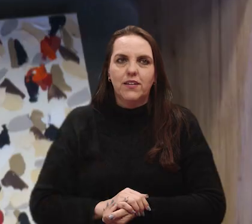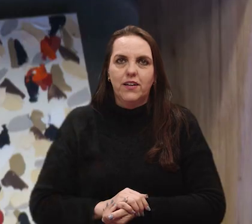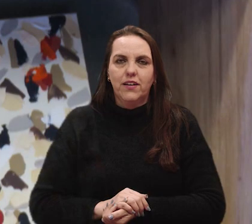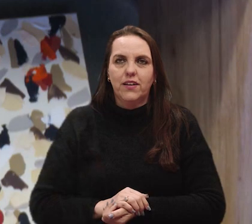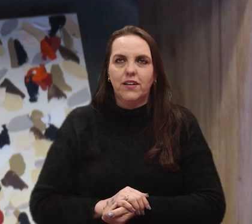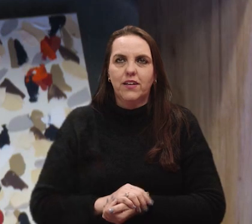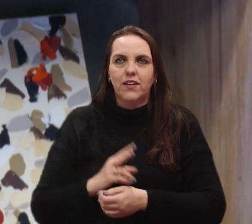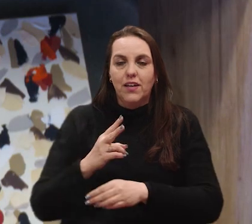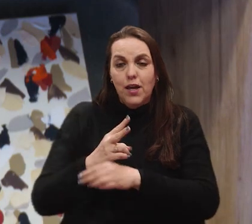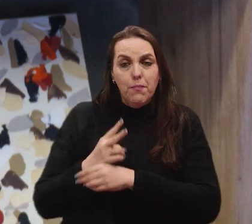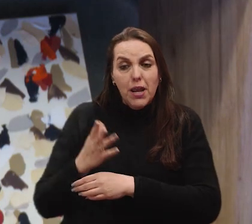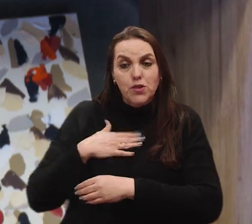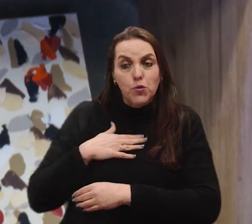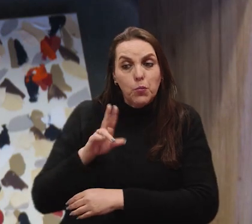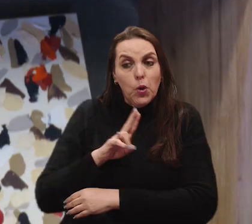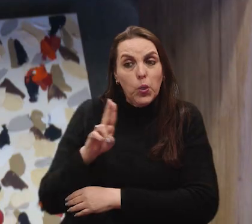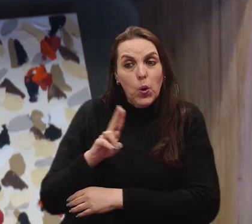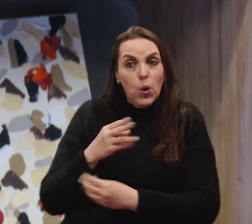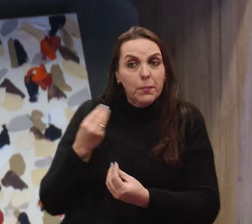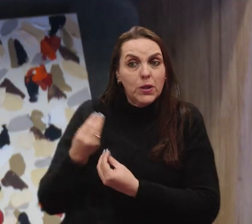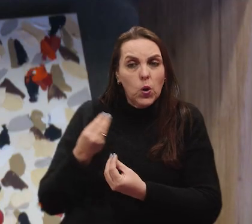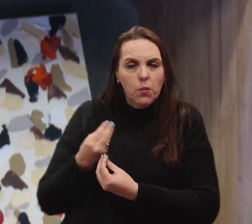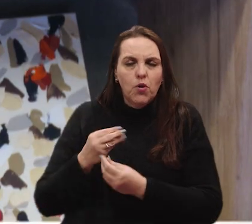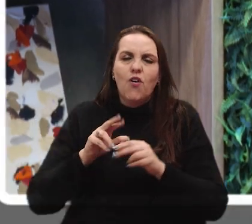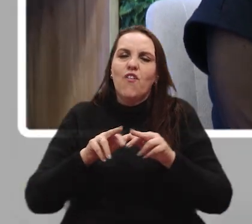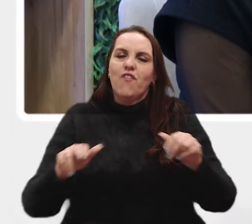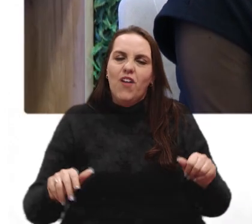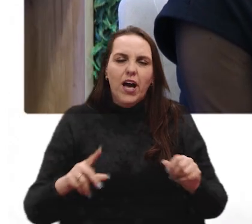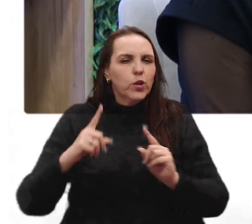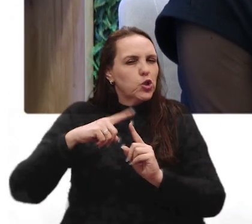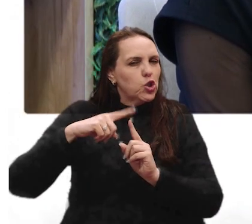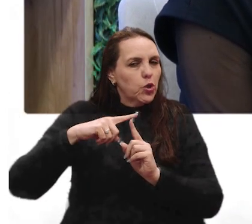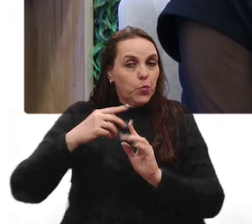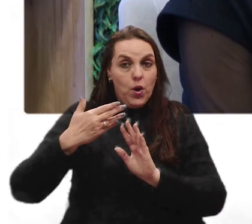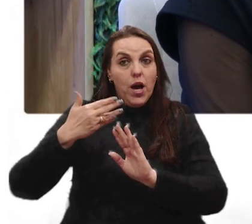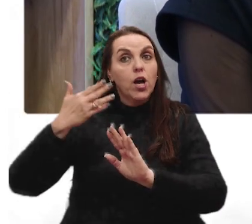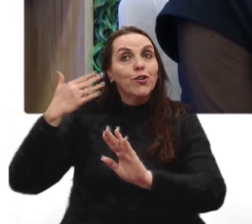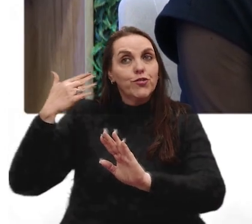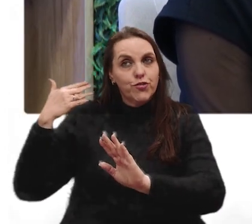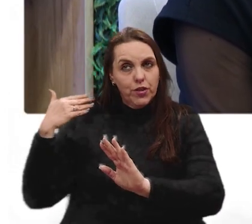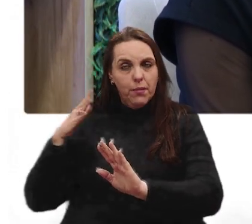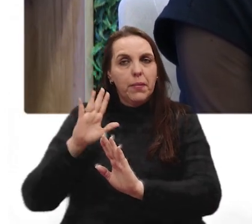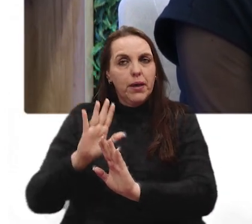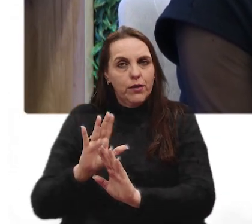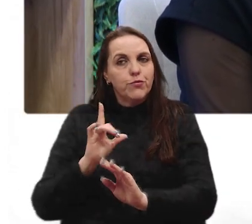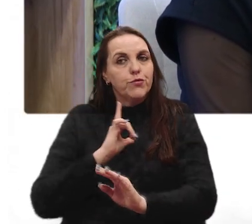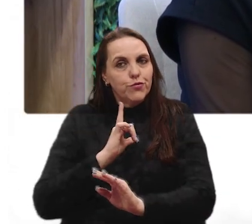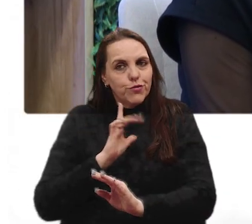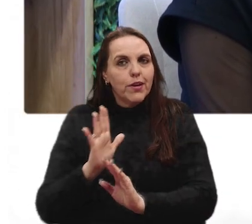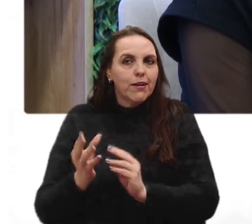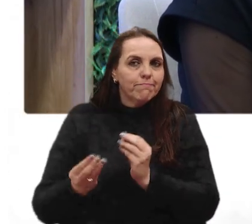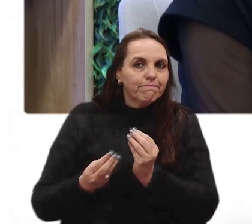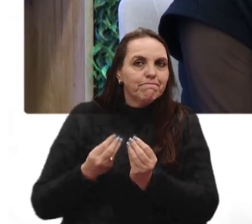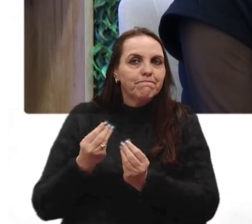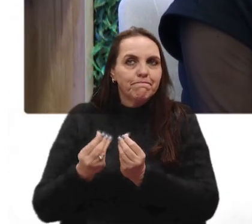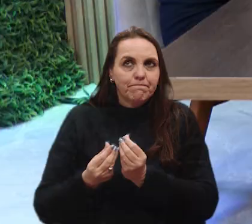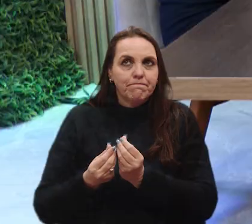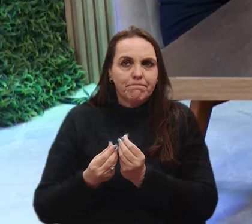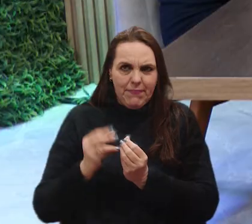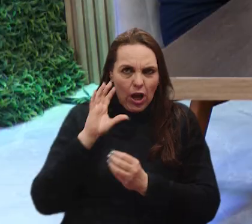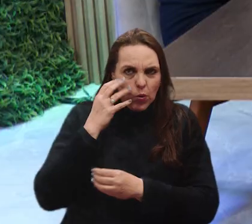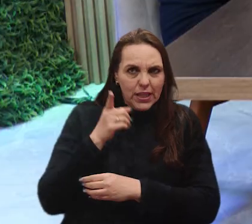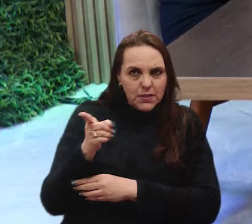meu nome... Bom, aí tem vários tipos. Antigamente... Dagoberto chega lá também, esses casos aí...